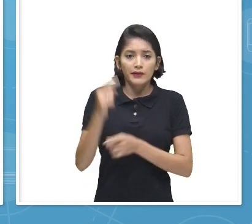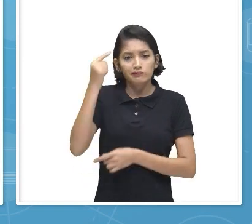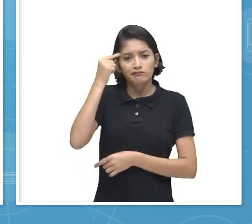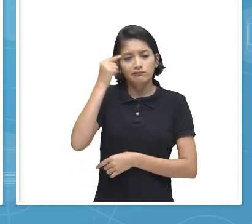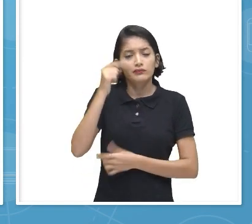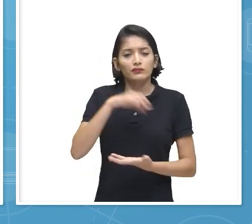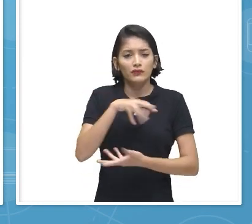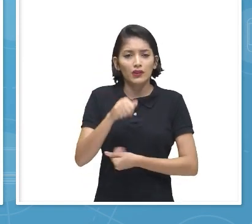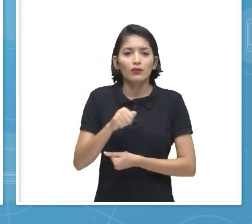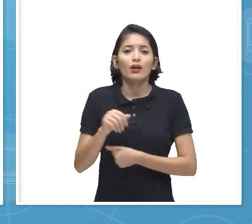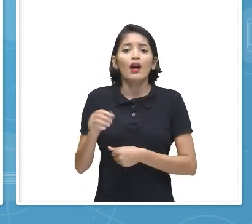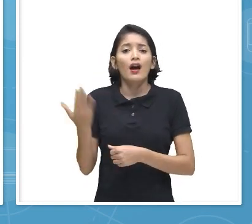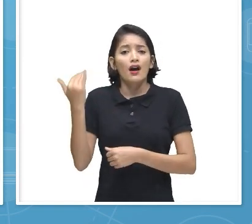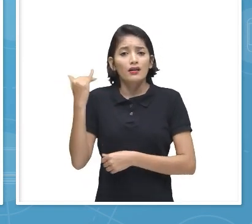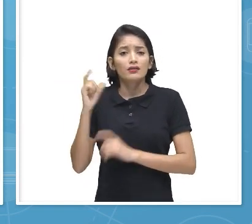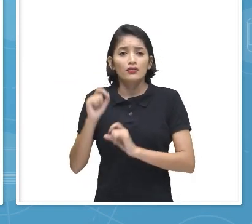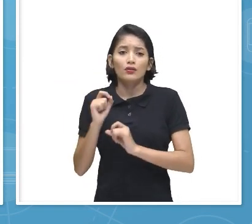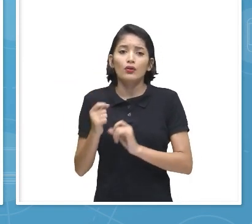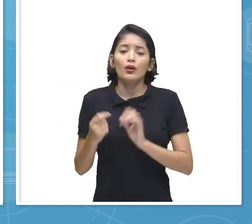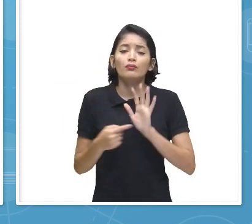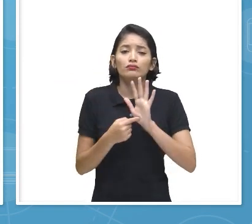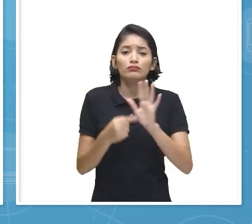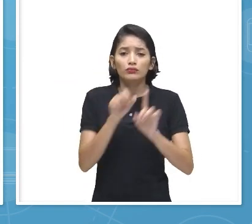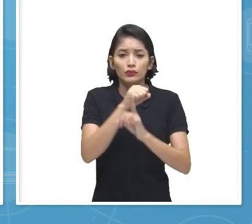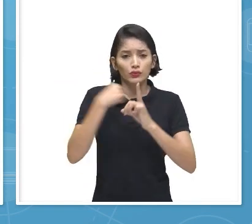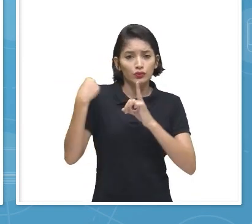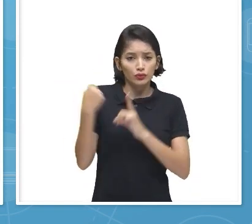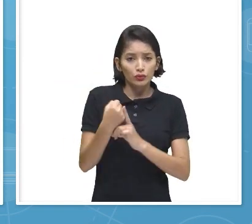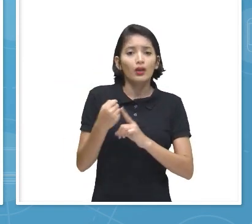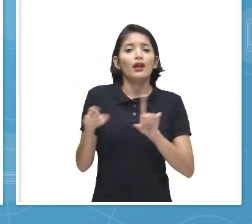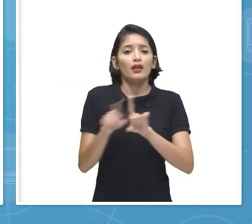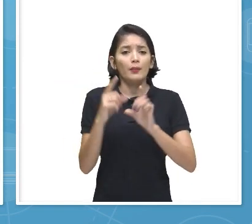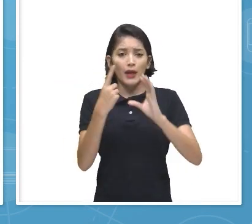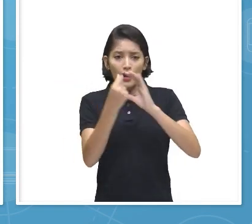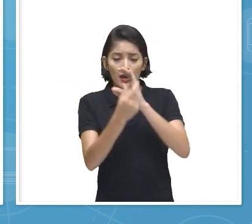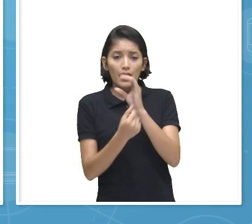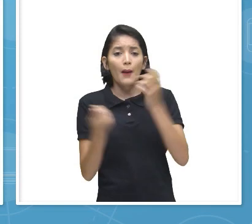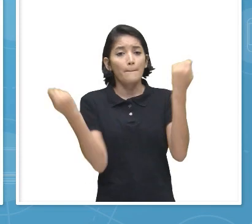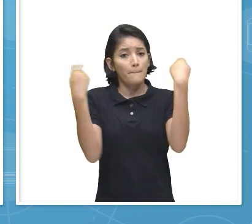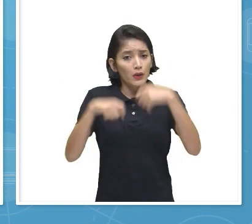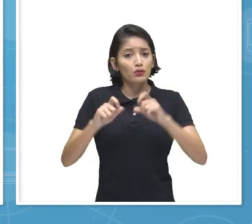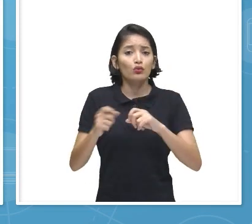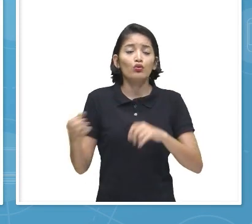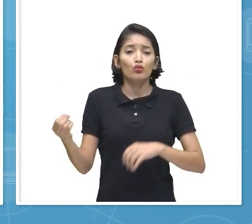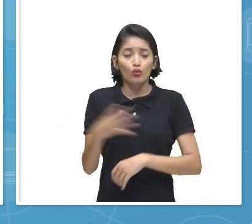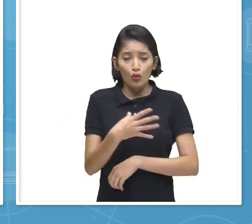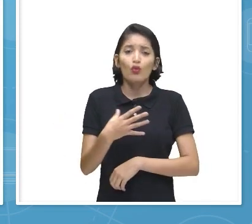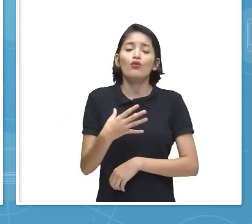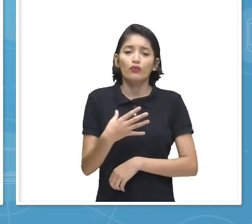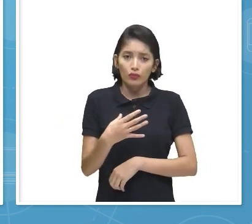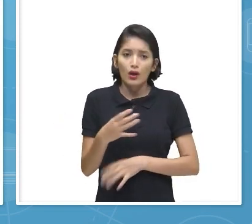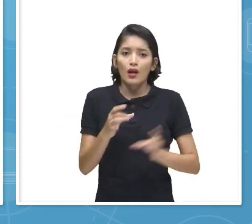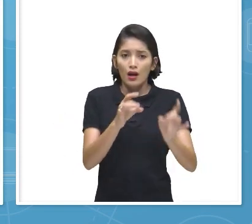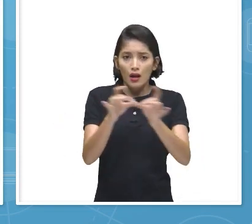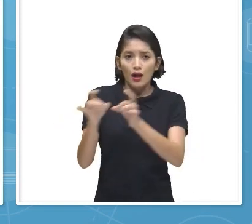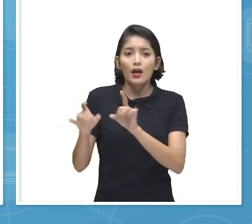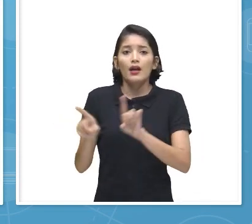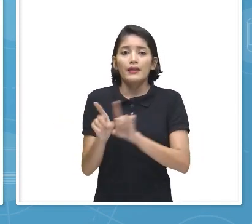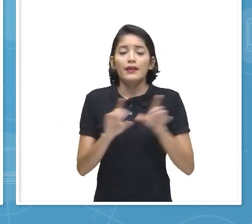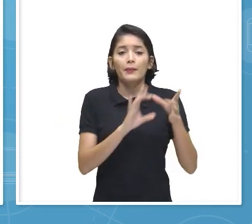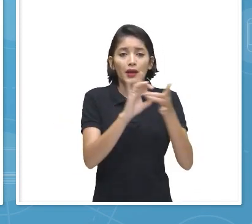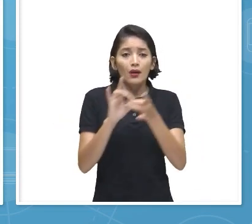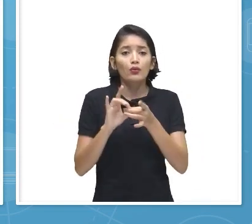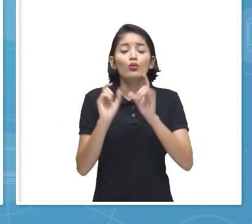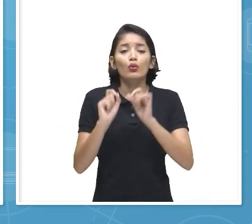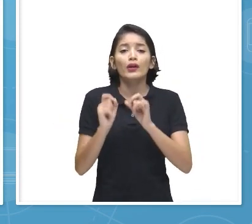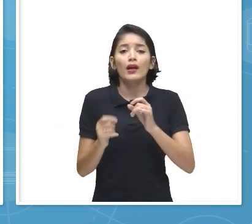socialista assumiram o modelo agora também capitalista e possibilitaram a abertura de um novo mercado, aliado à evolução das tecnologias